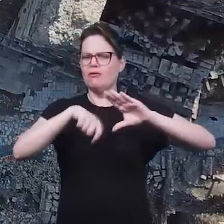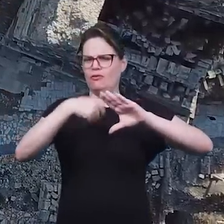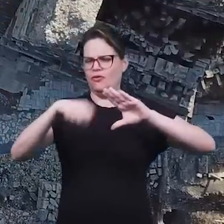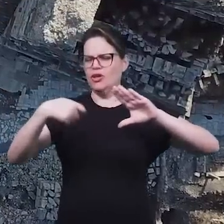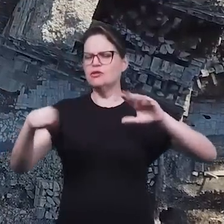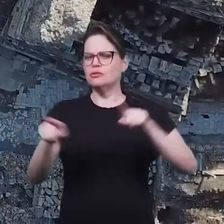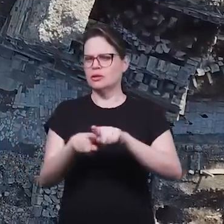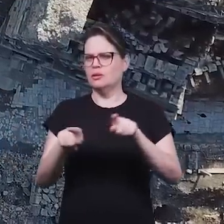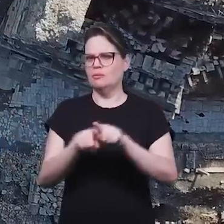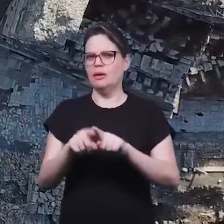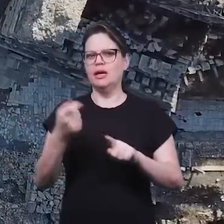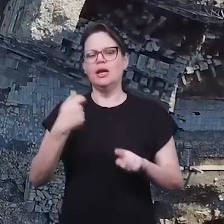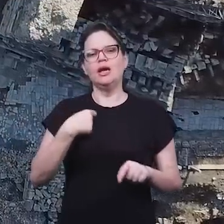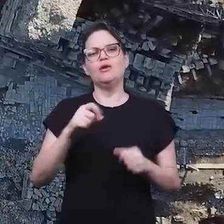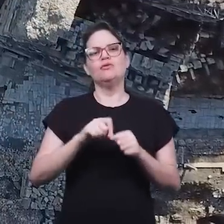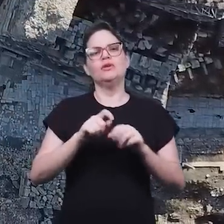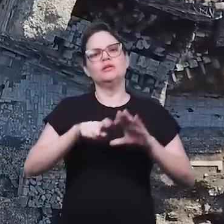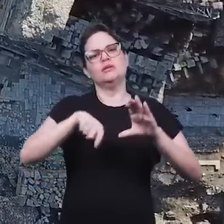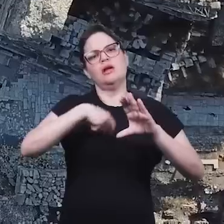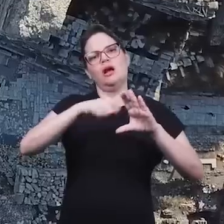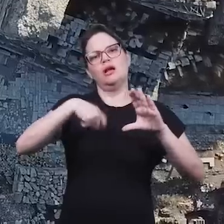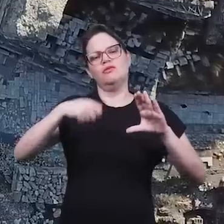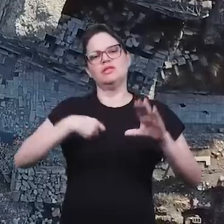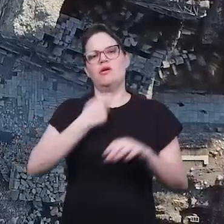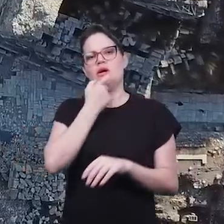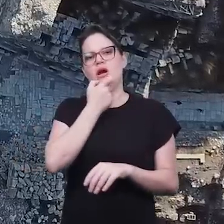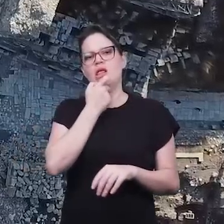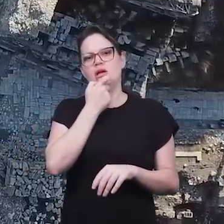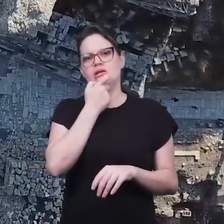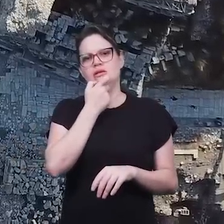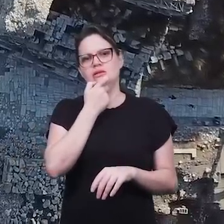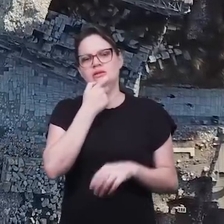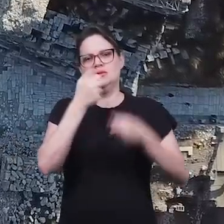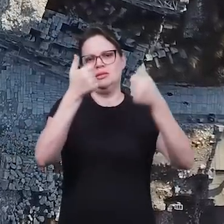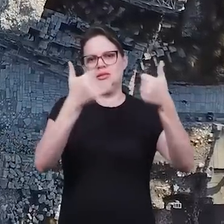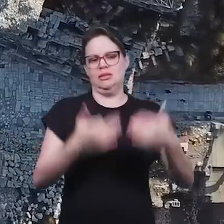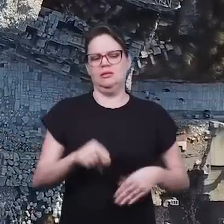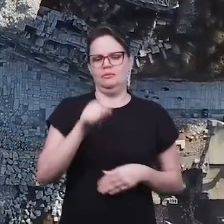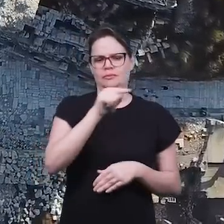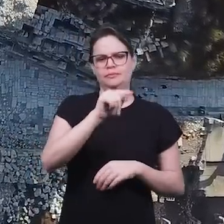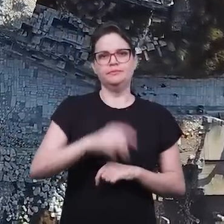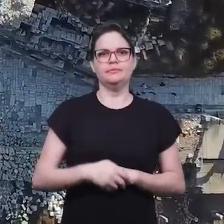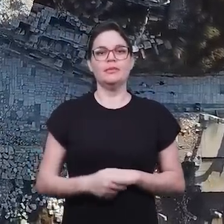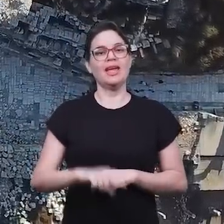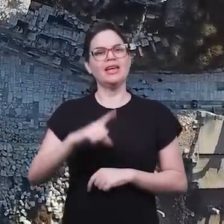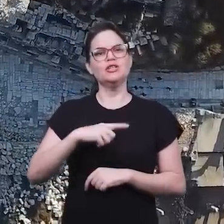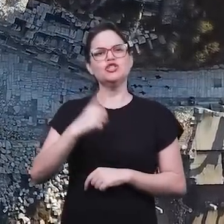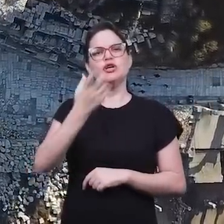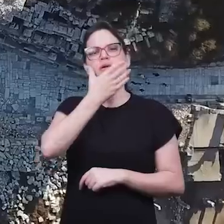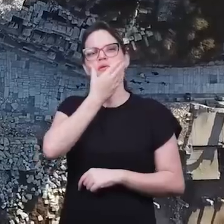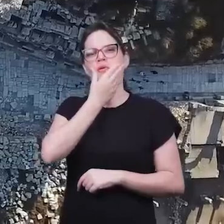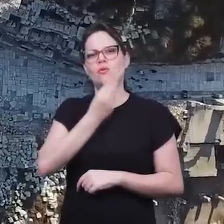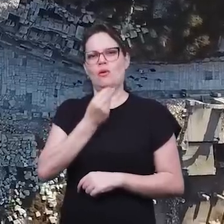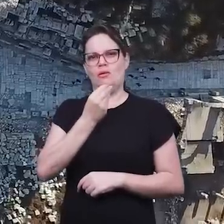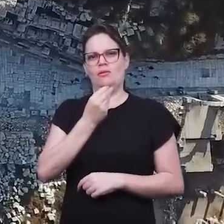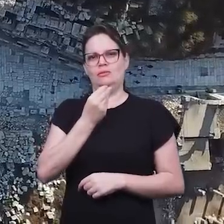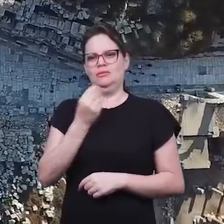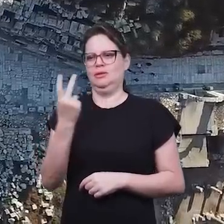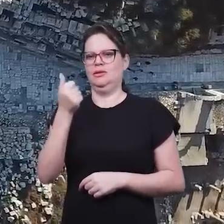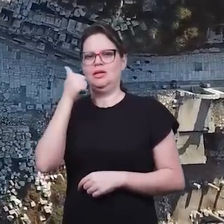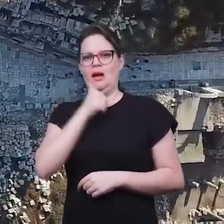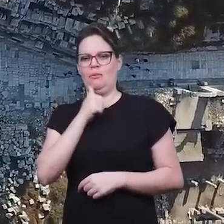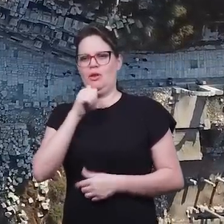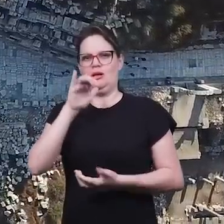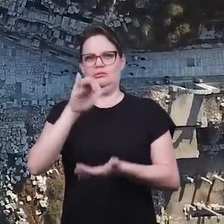vídeo, né, relacionado a essa gravação, que eu fiz uma gravação em inglês, falando sobre aquele local ali. E havia um casal de americanos lá embaixo